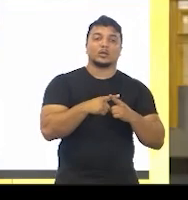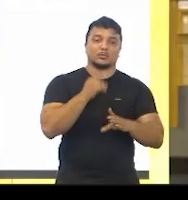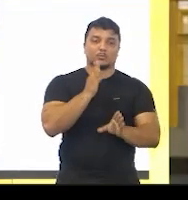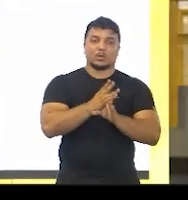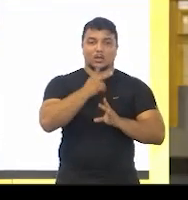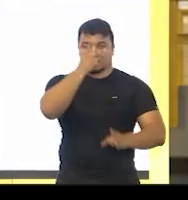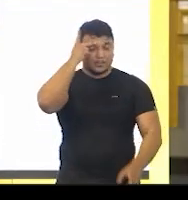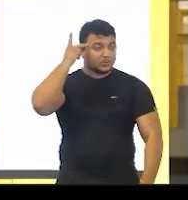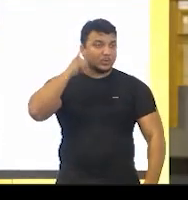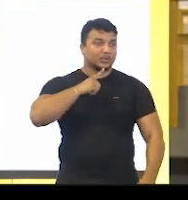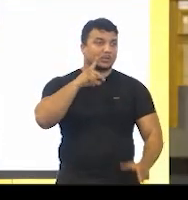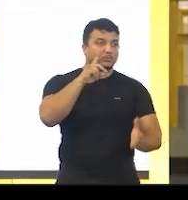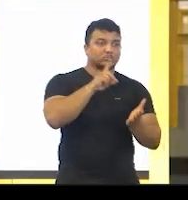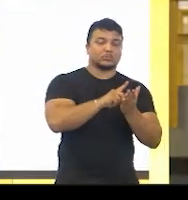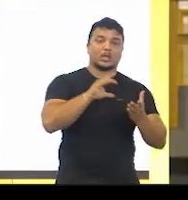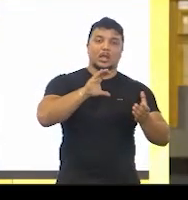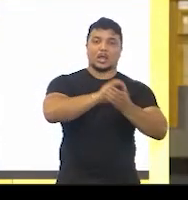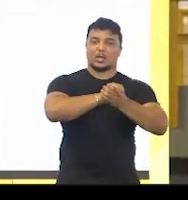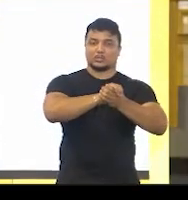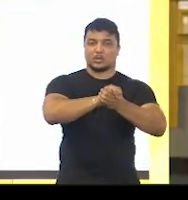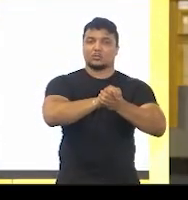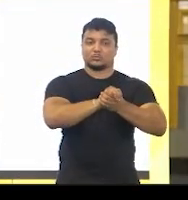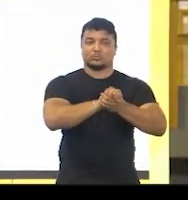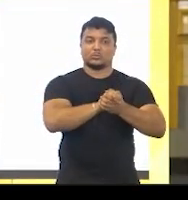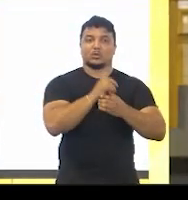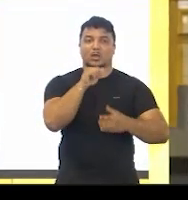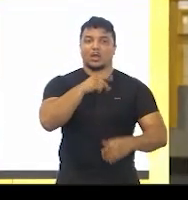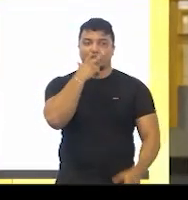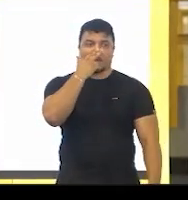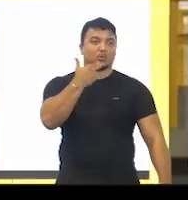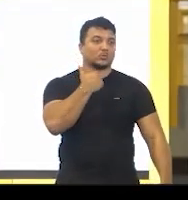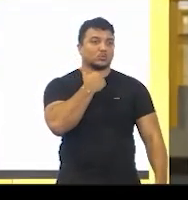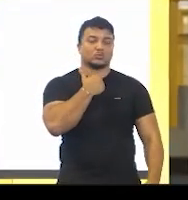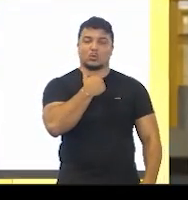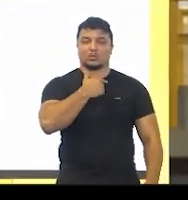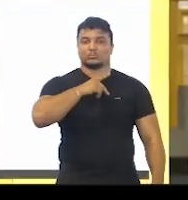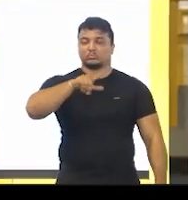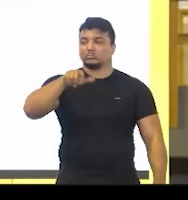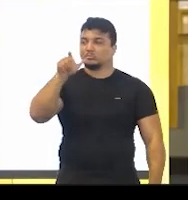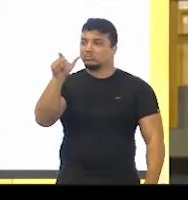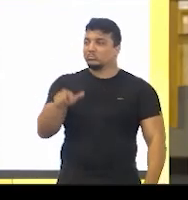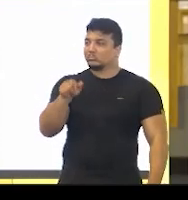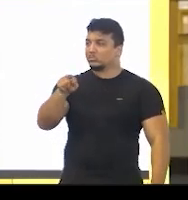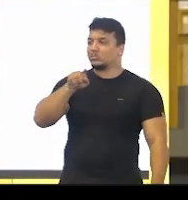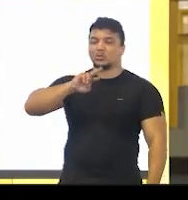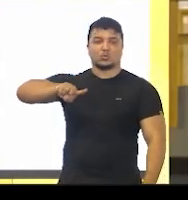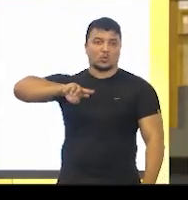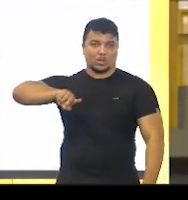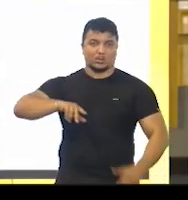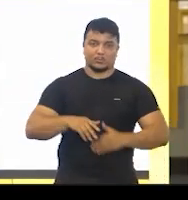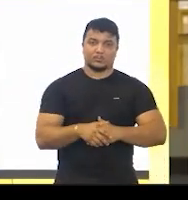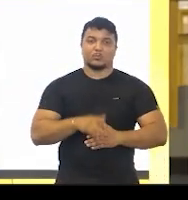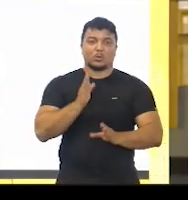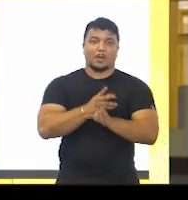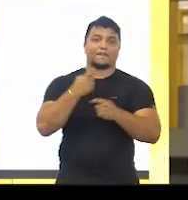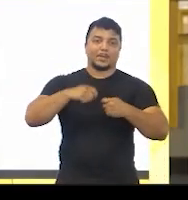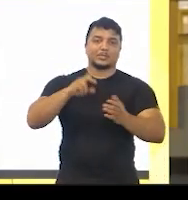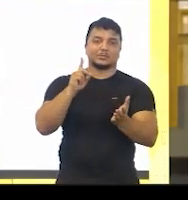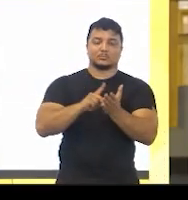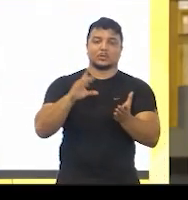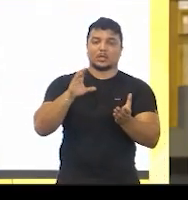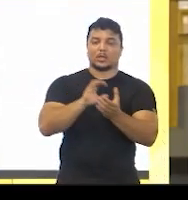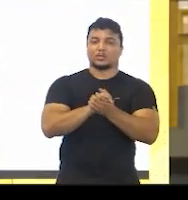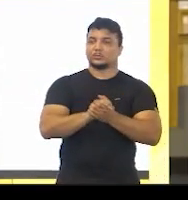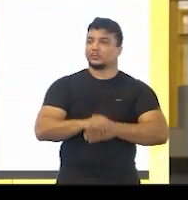por pais oficialmente casados, o que não era o caso deles. Olha só, qual